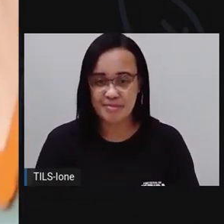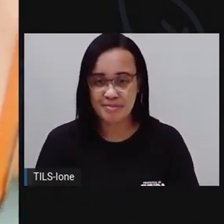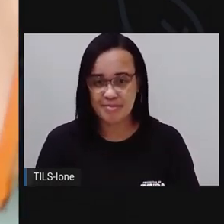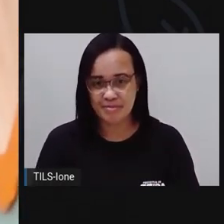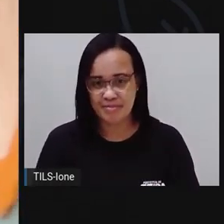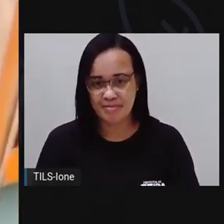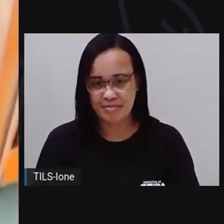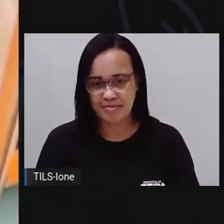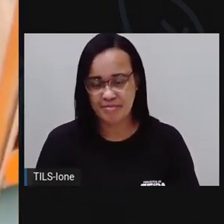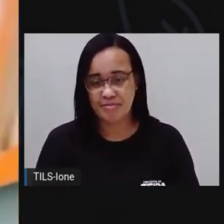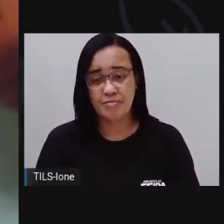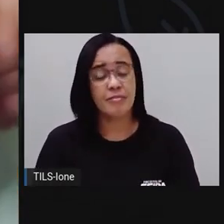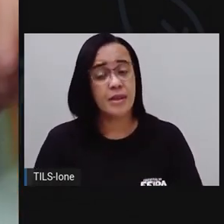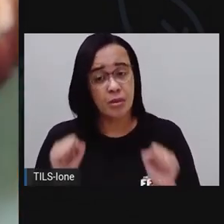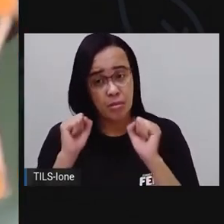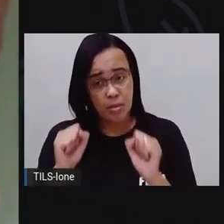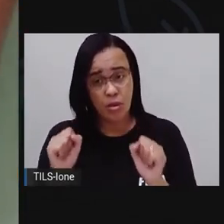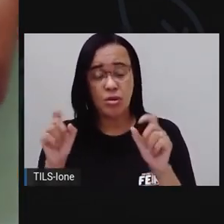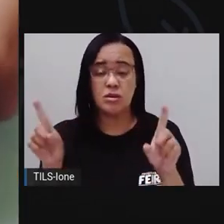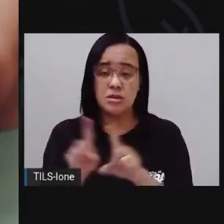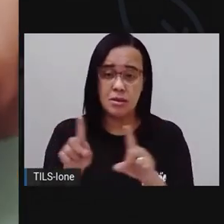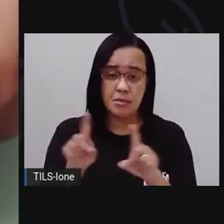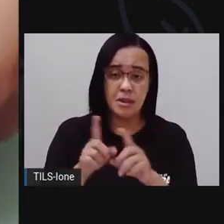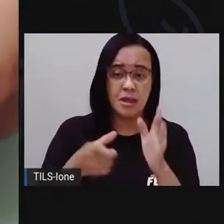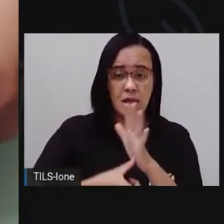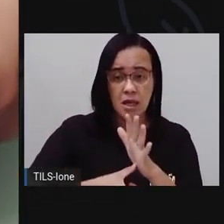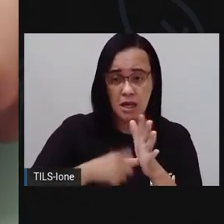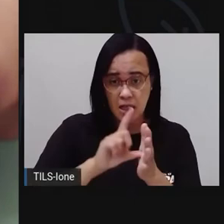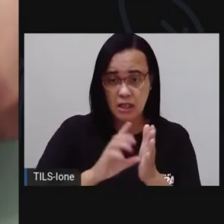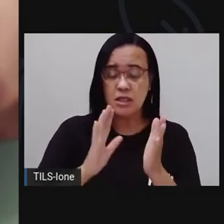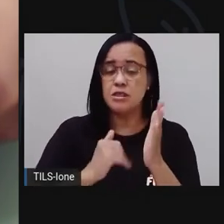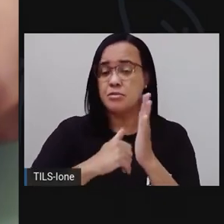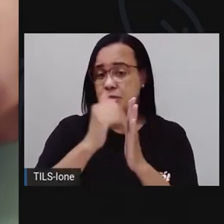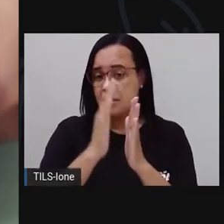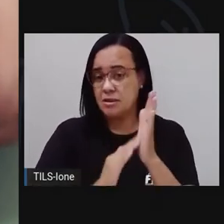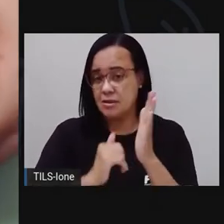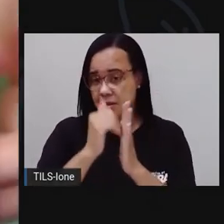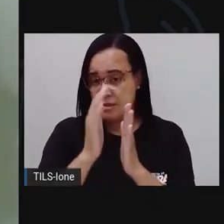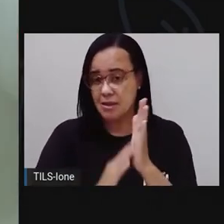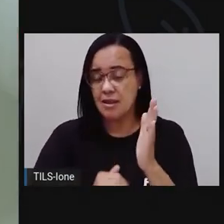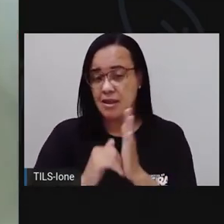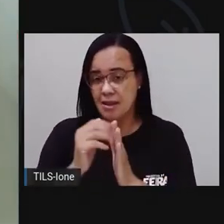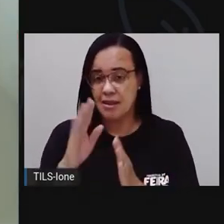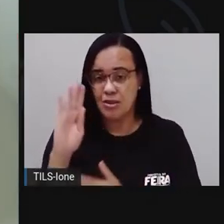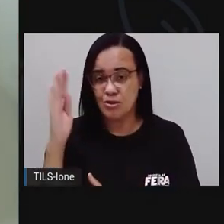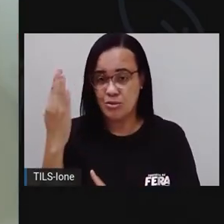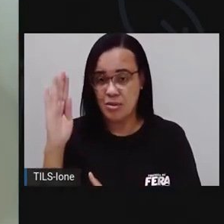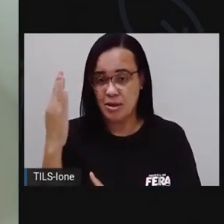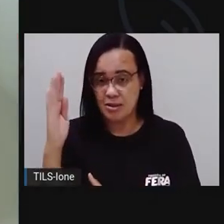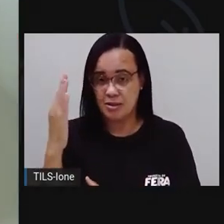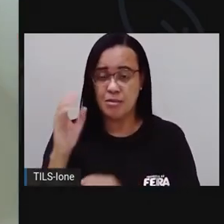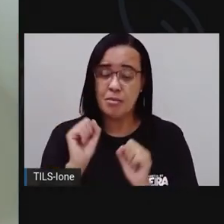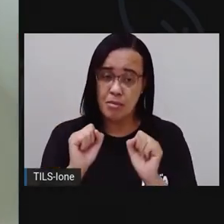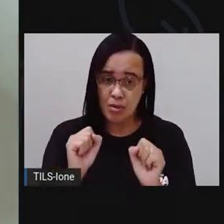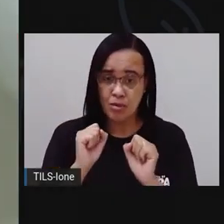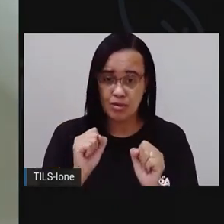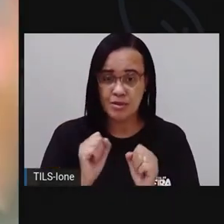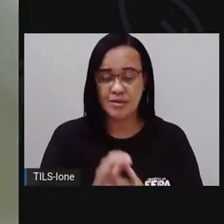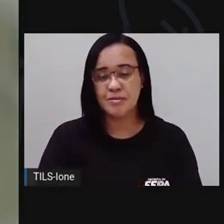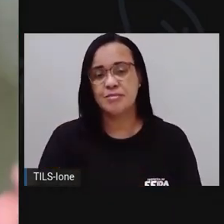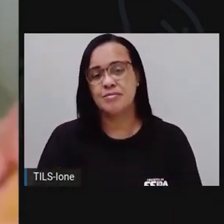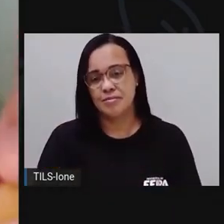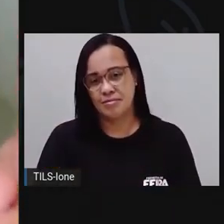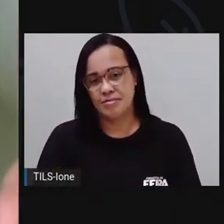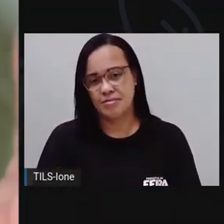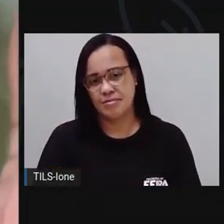podem, antes de começar o artesanato, vocês podem pintar os palitos de vocês, ó, como a Pró vai fazer aqui agora para